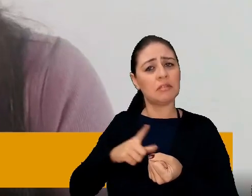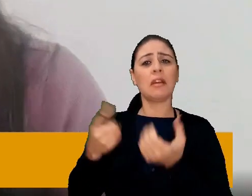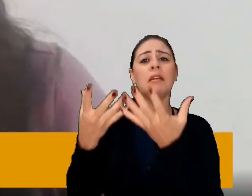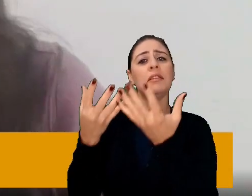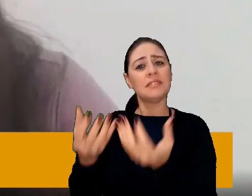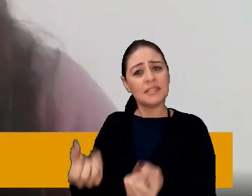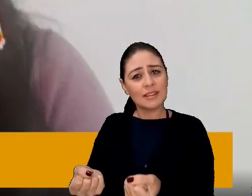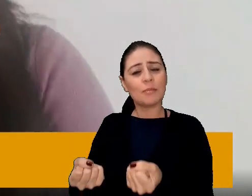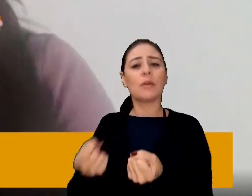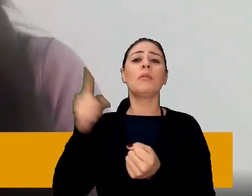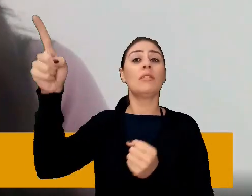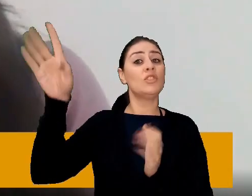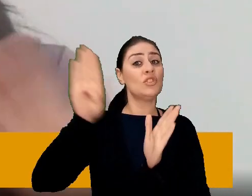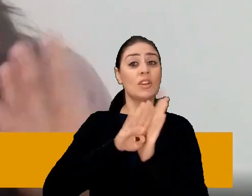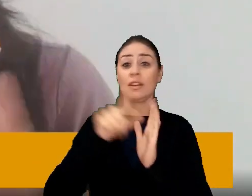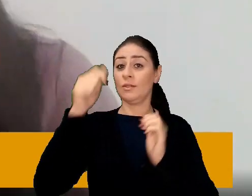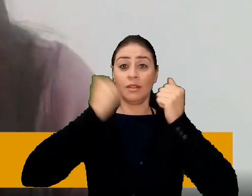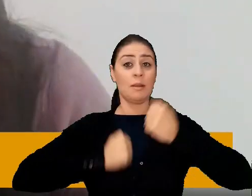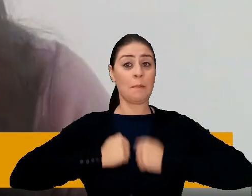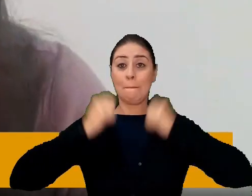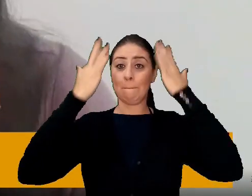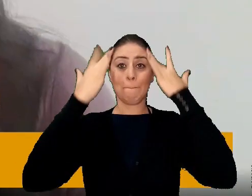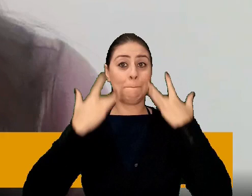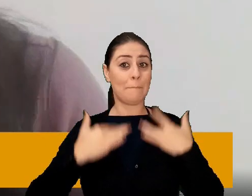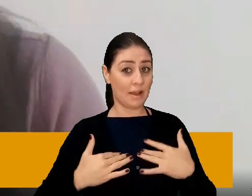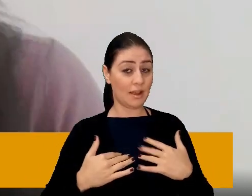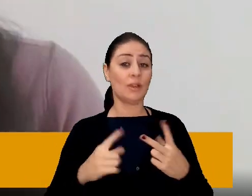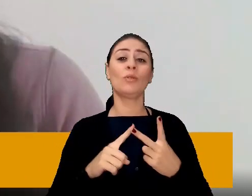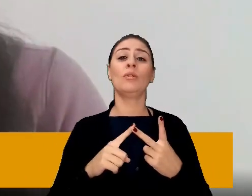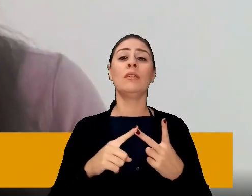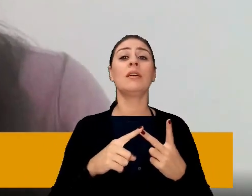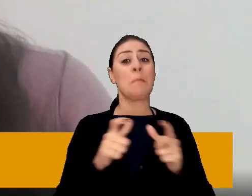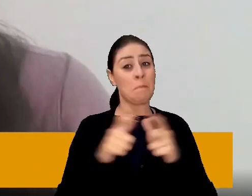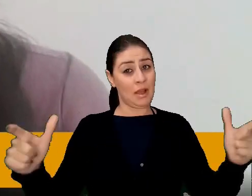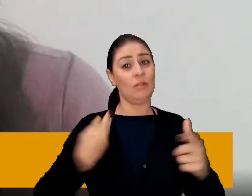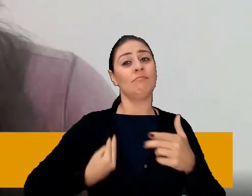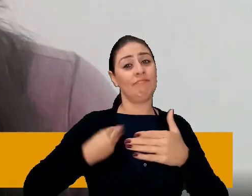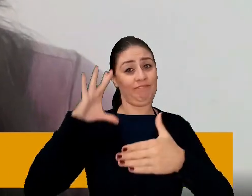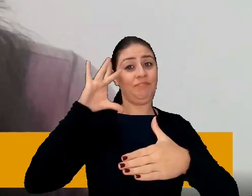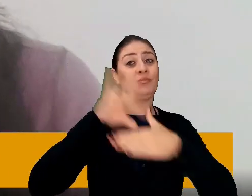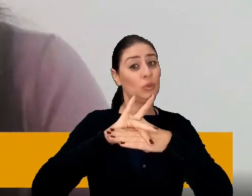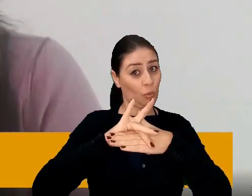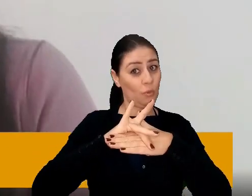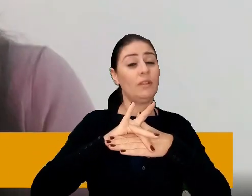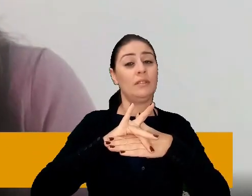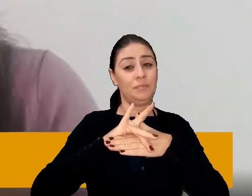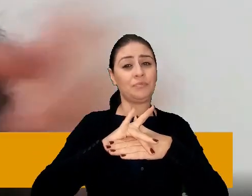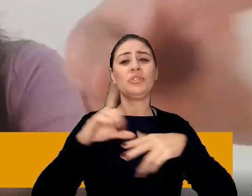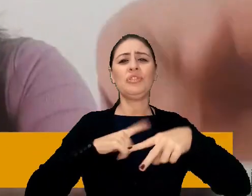dentro do nosso continente, eles chegaram aqui, eles não tomavam banho, então muitos deles estavam doentes,